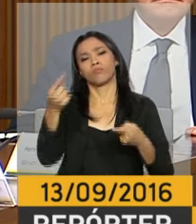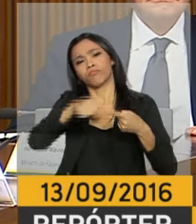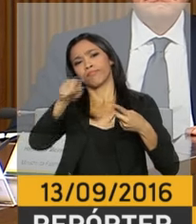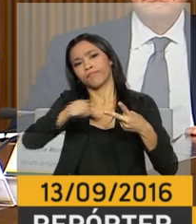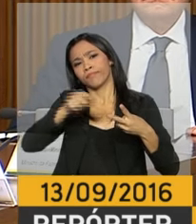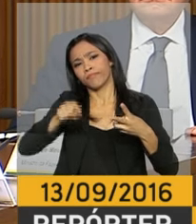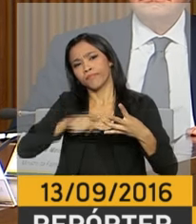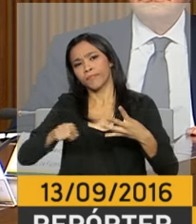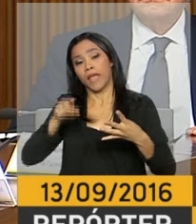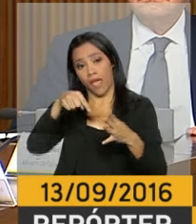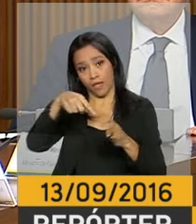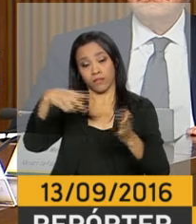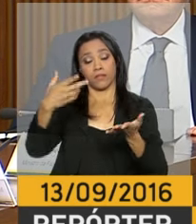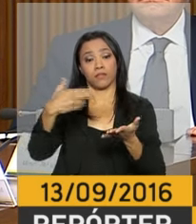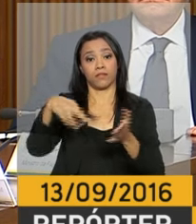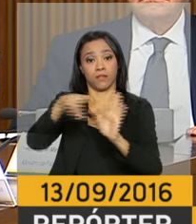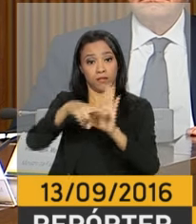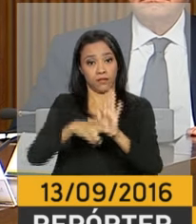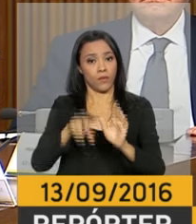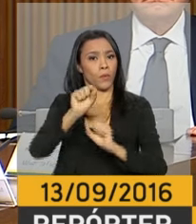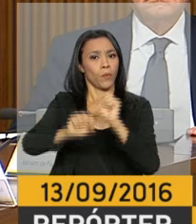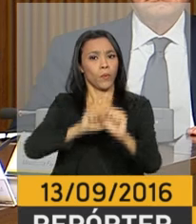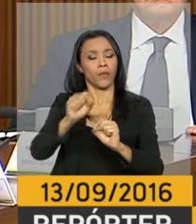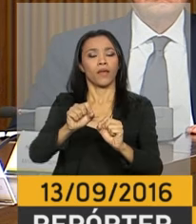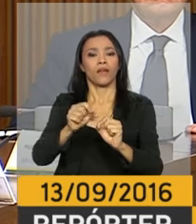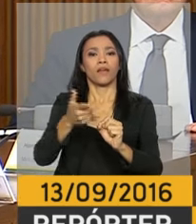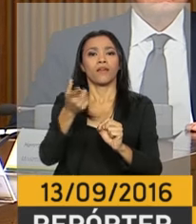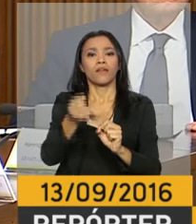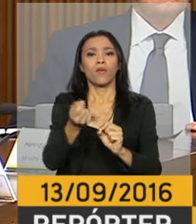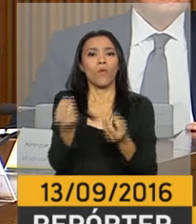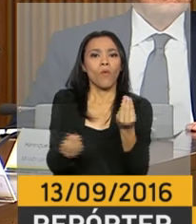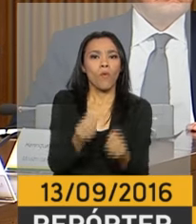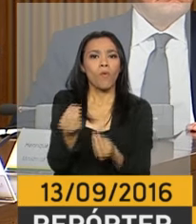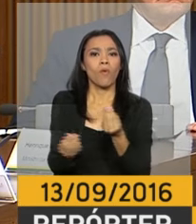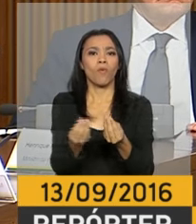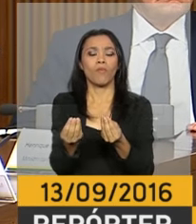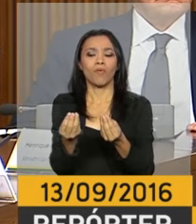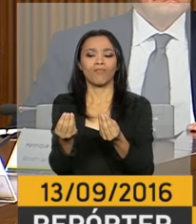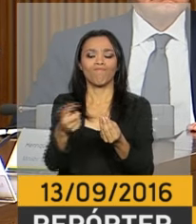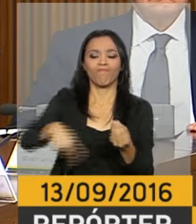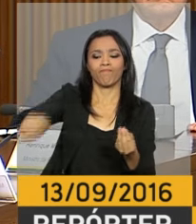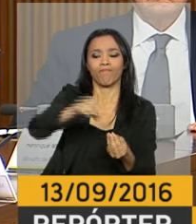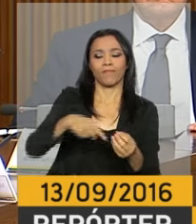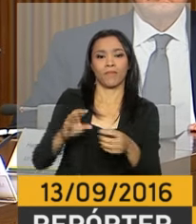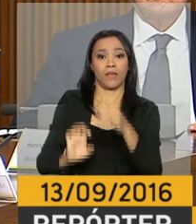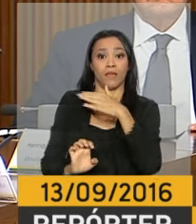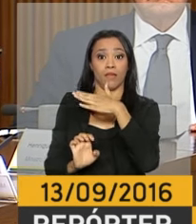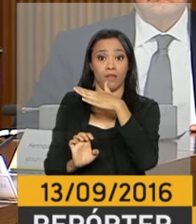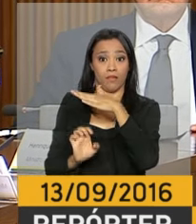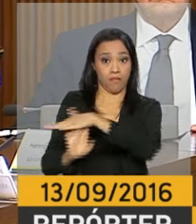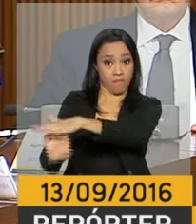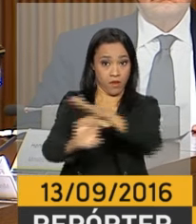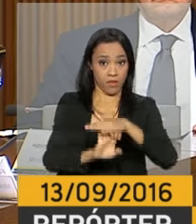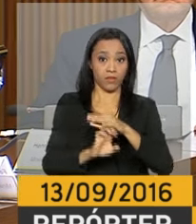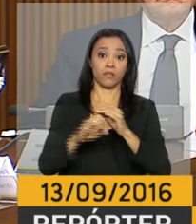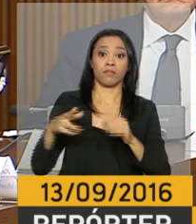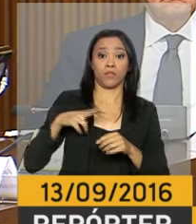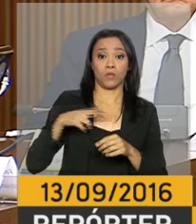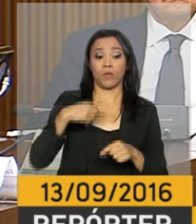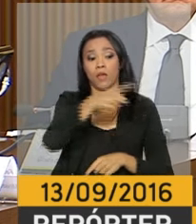medida trata de normas para a execução de parcerias do governo com a inicitiva